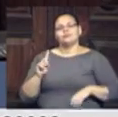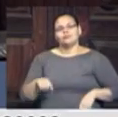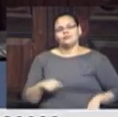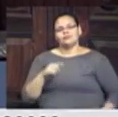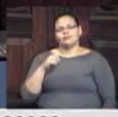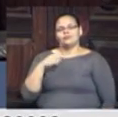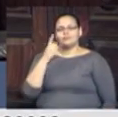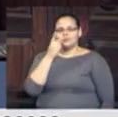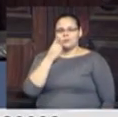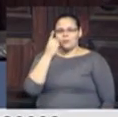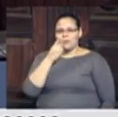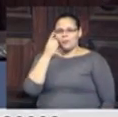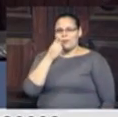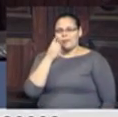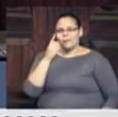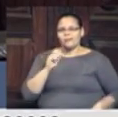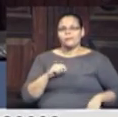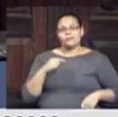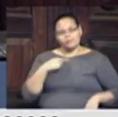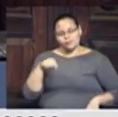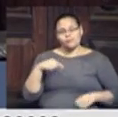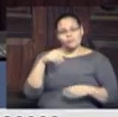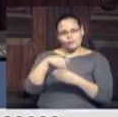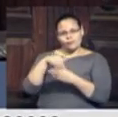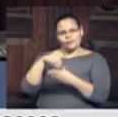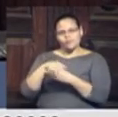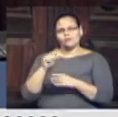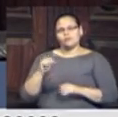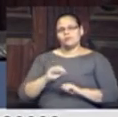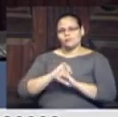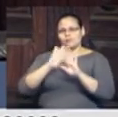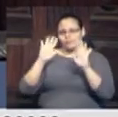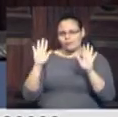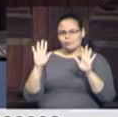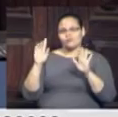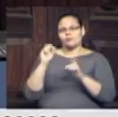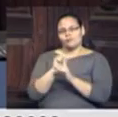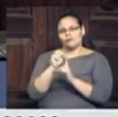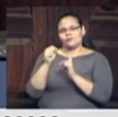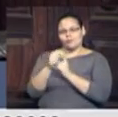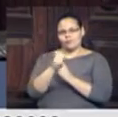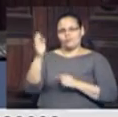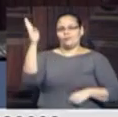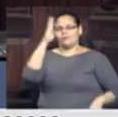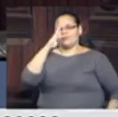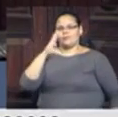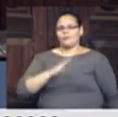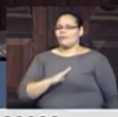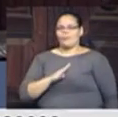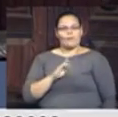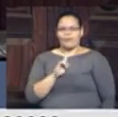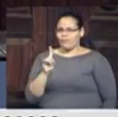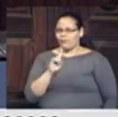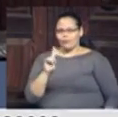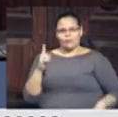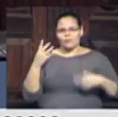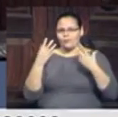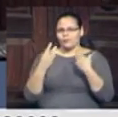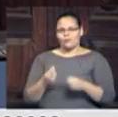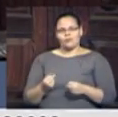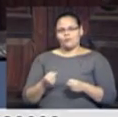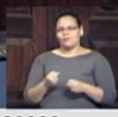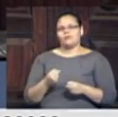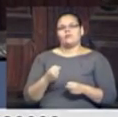tivemos votação ontem, e eu queria dizer de maneira muito clara: a sociedade brasileira não tolera